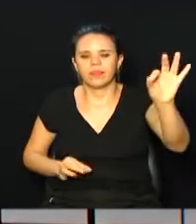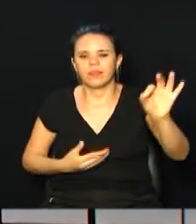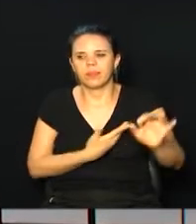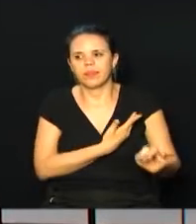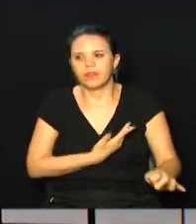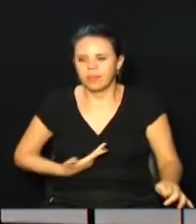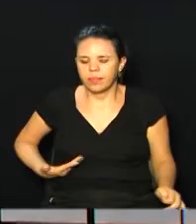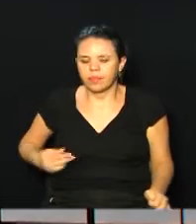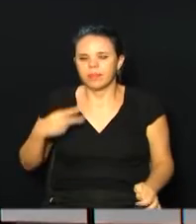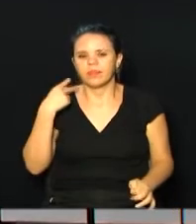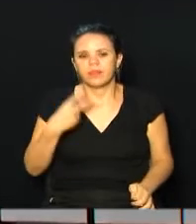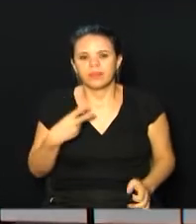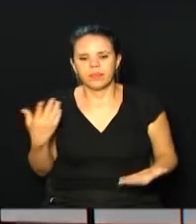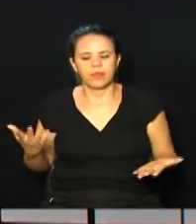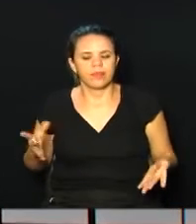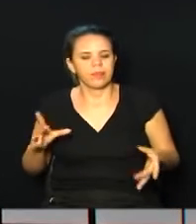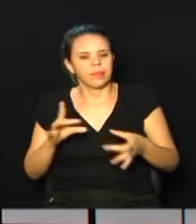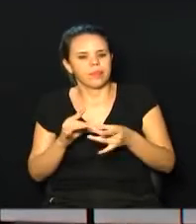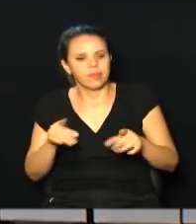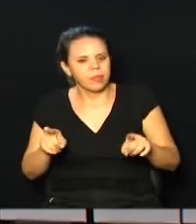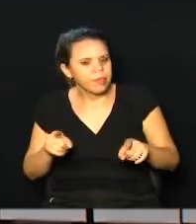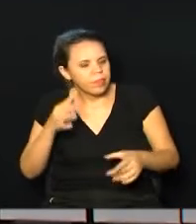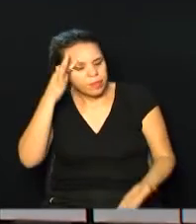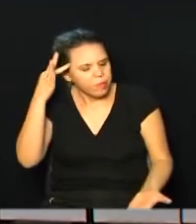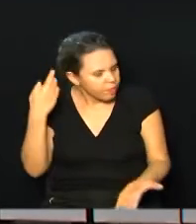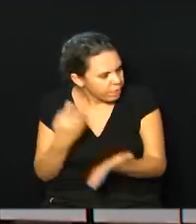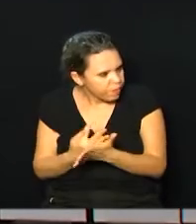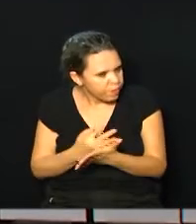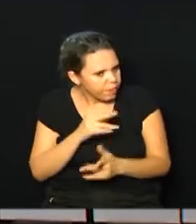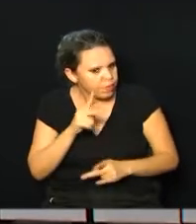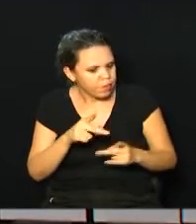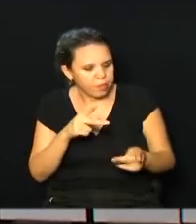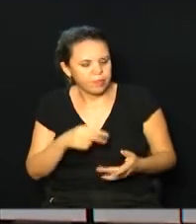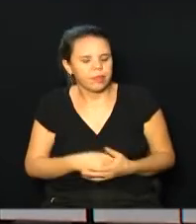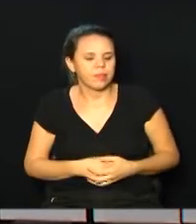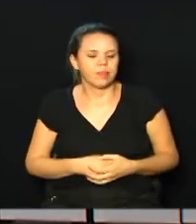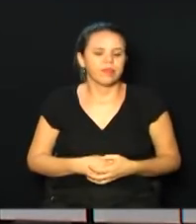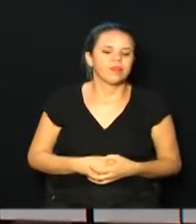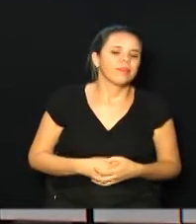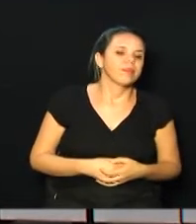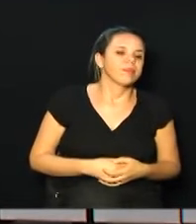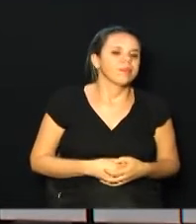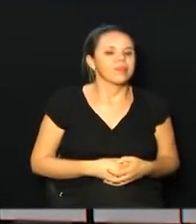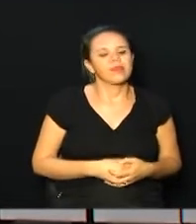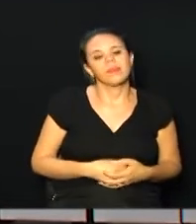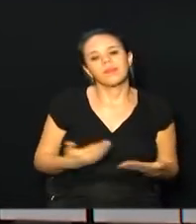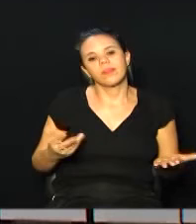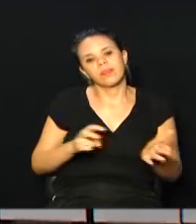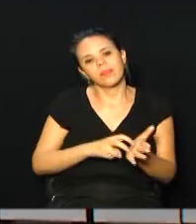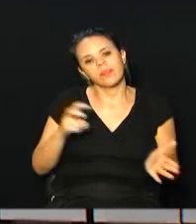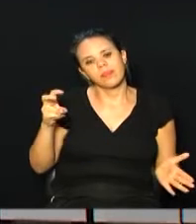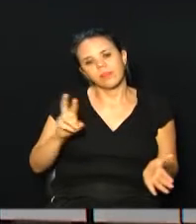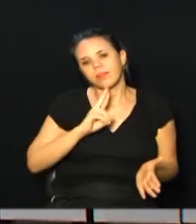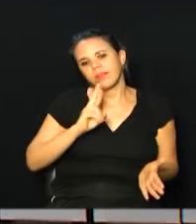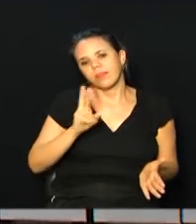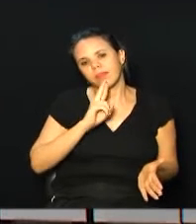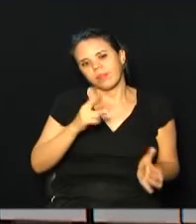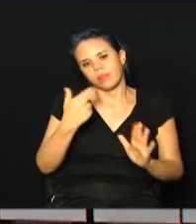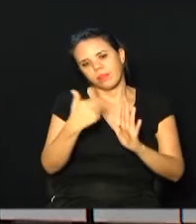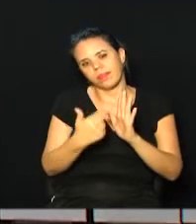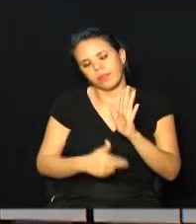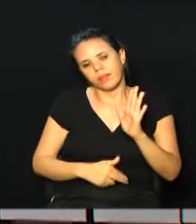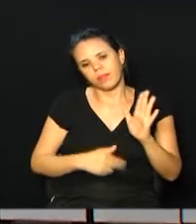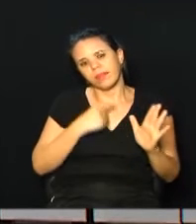público. O vereador ali é o elo que ele confia, que ele acredita. Hoje pela manhã, inclusive, eu respondendo